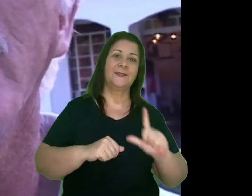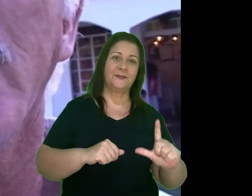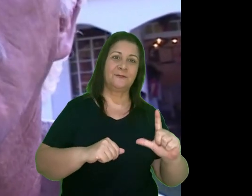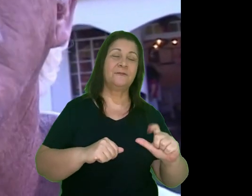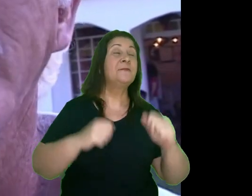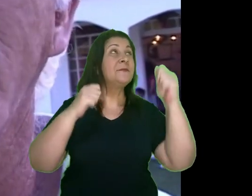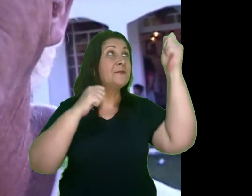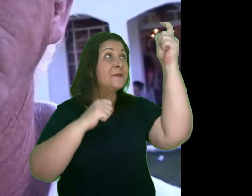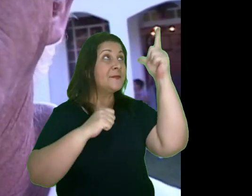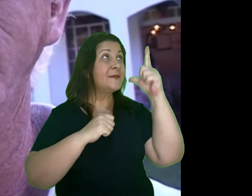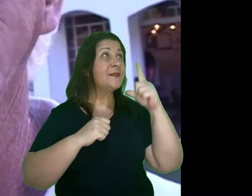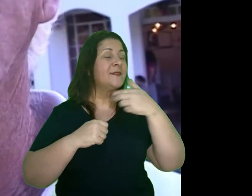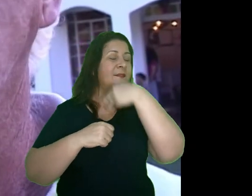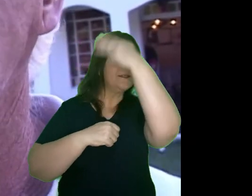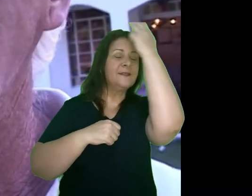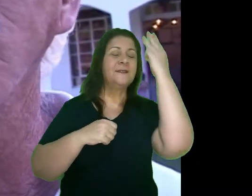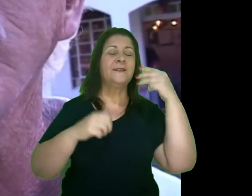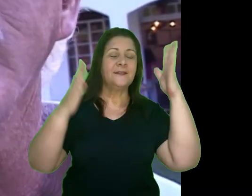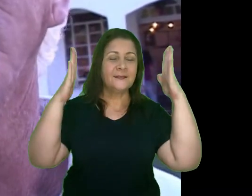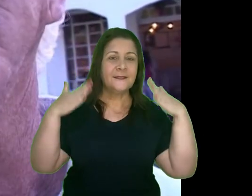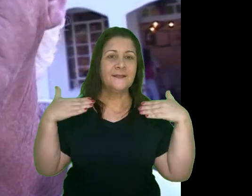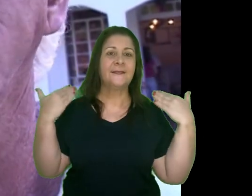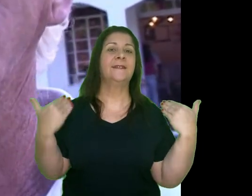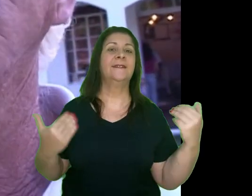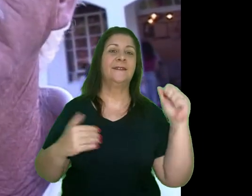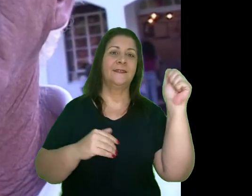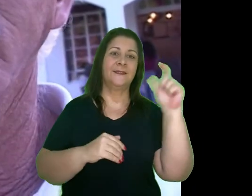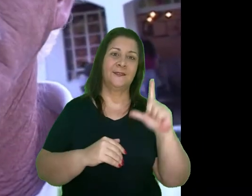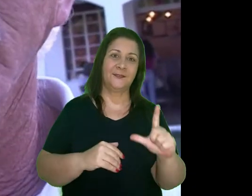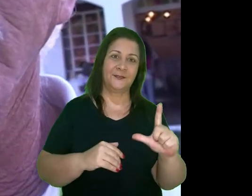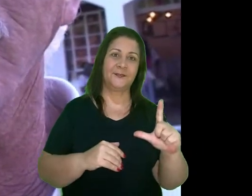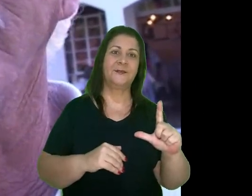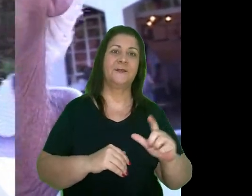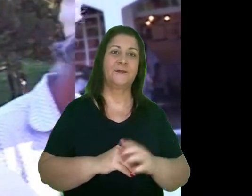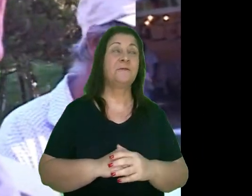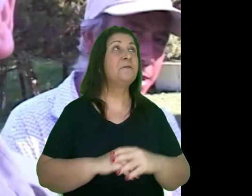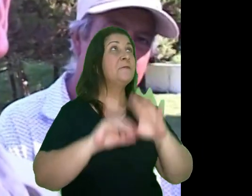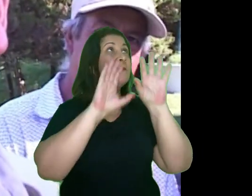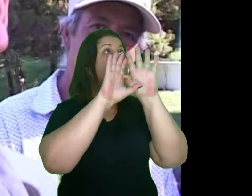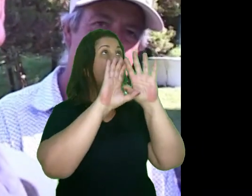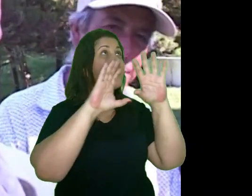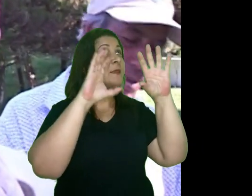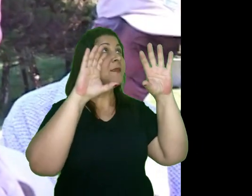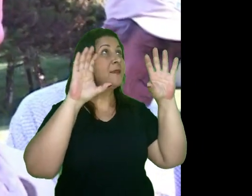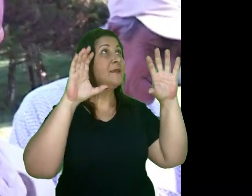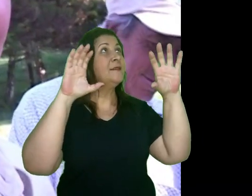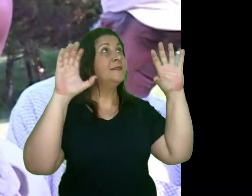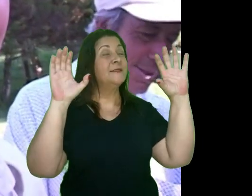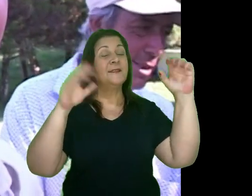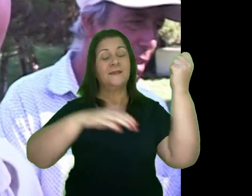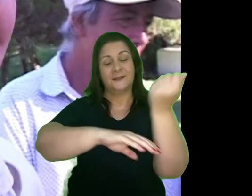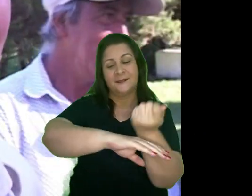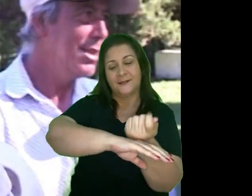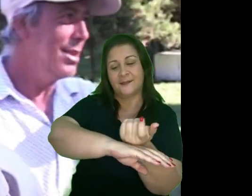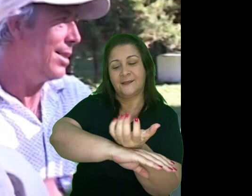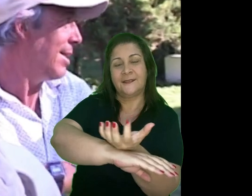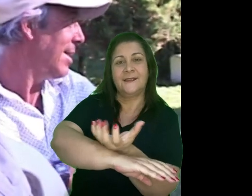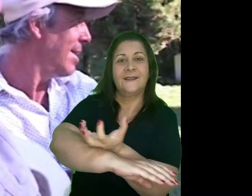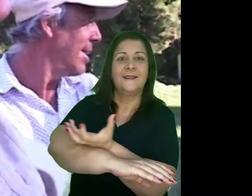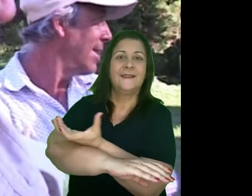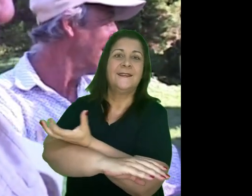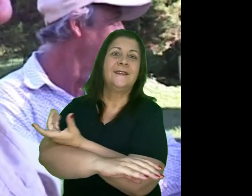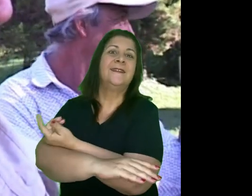anil. Ilumina Nossa Senhora e com seu manto azul de anil. Lá no céu tem um